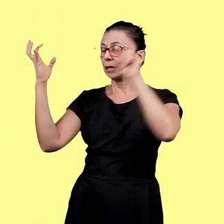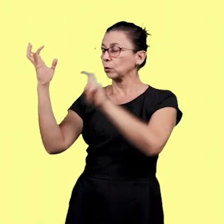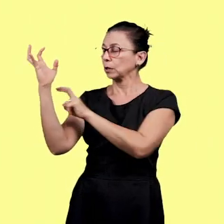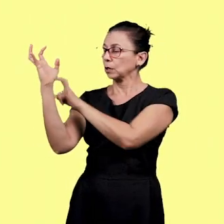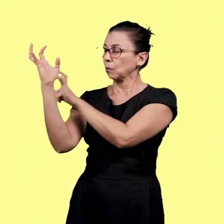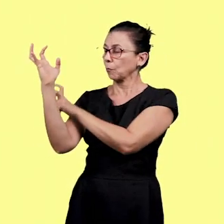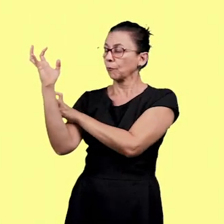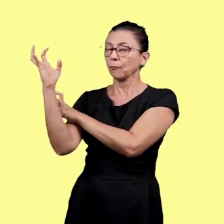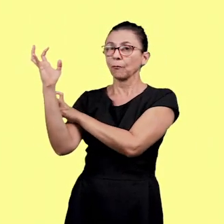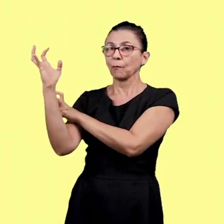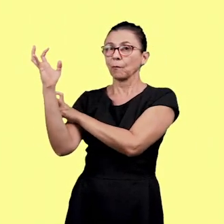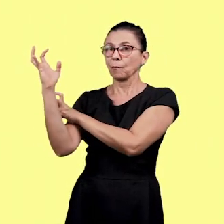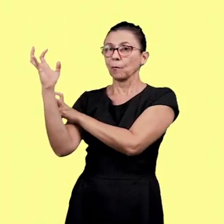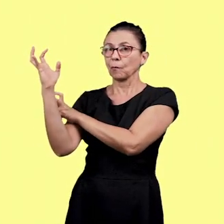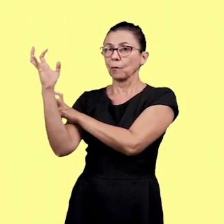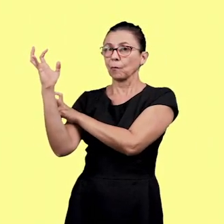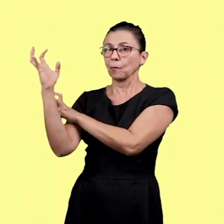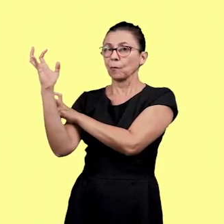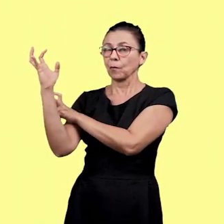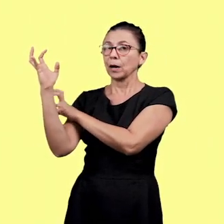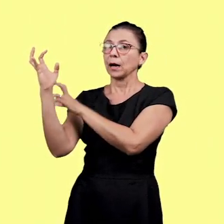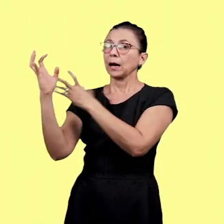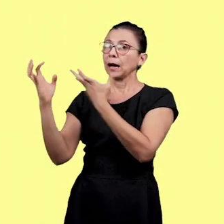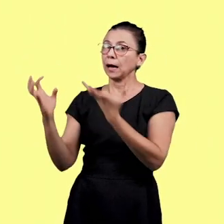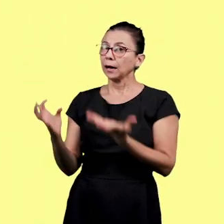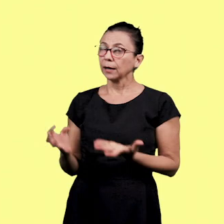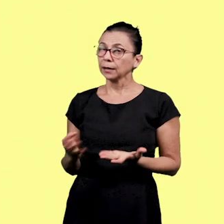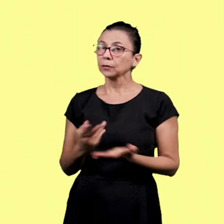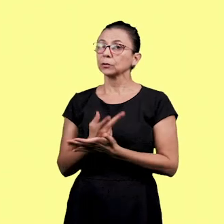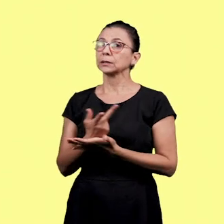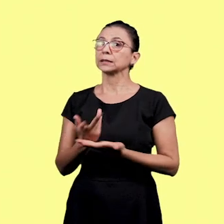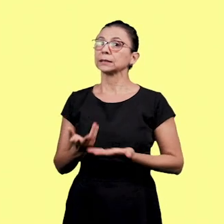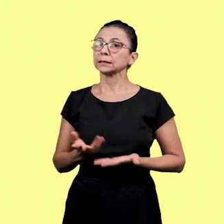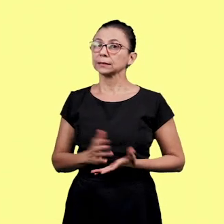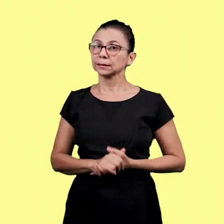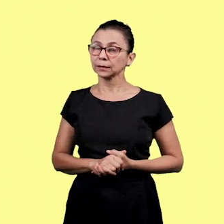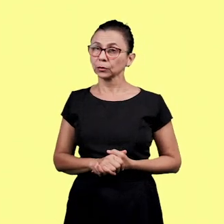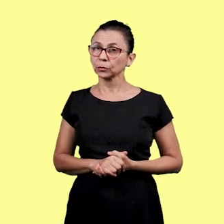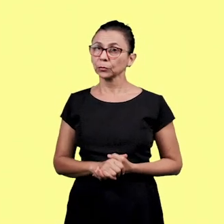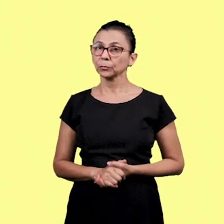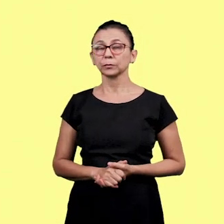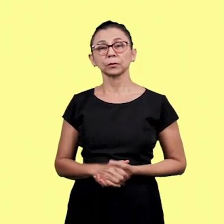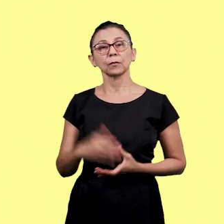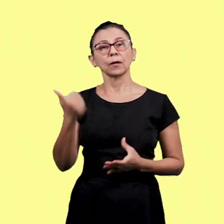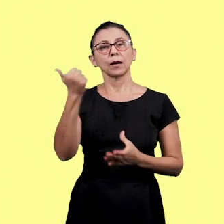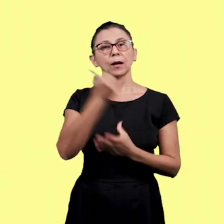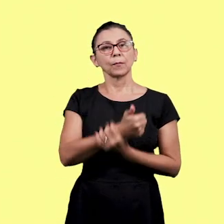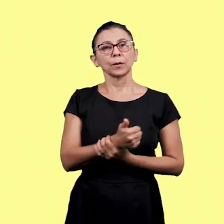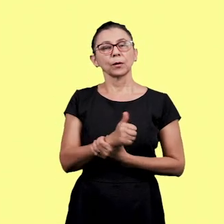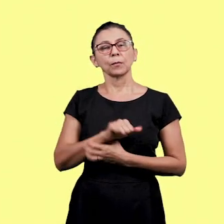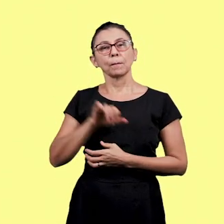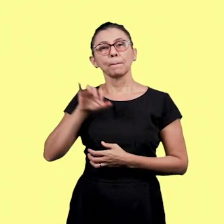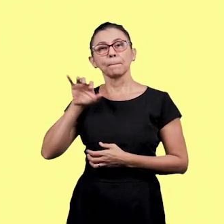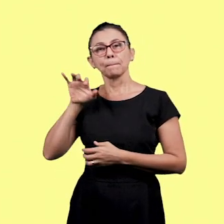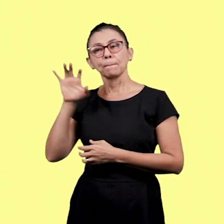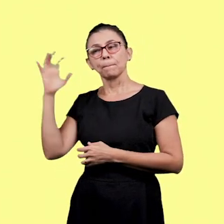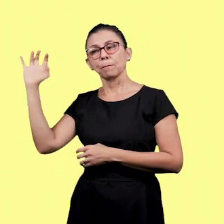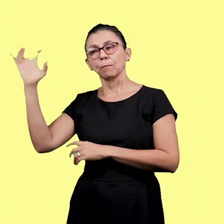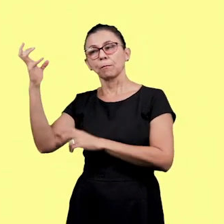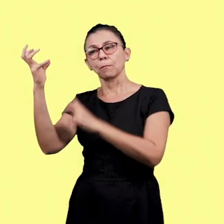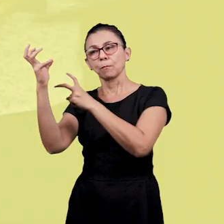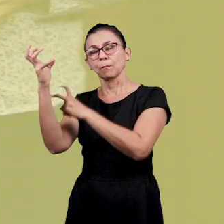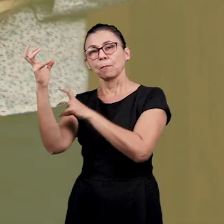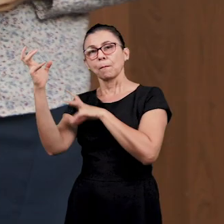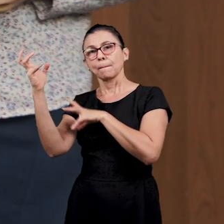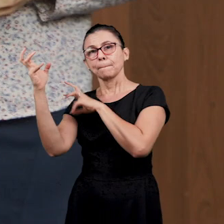chifre. Então Abraão toma o cordeiro e sacrifica em holocausto ao